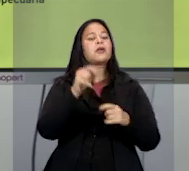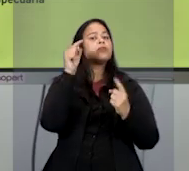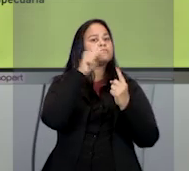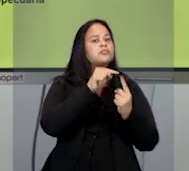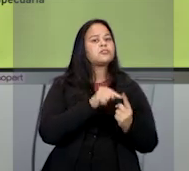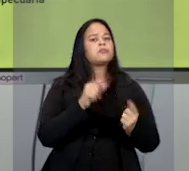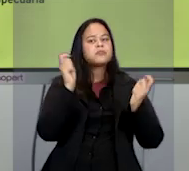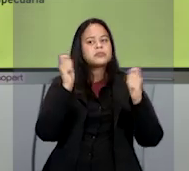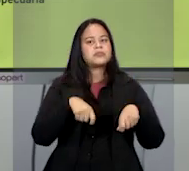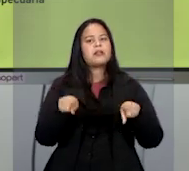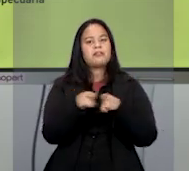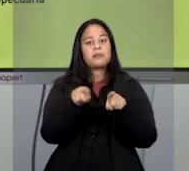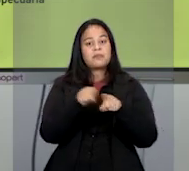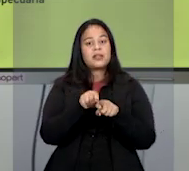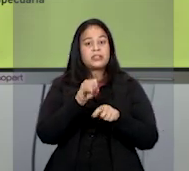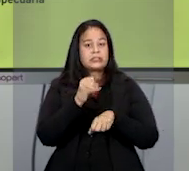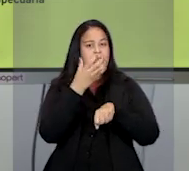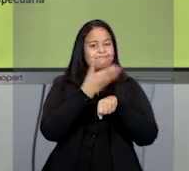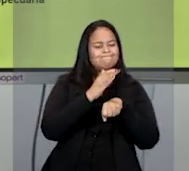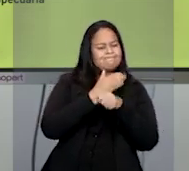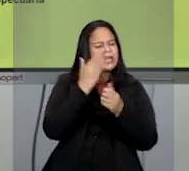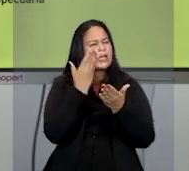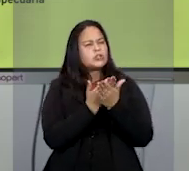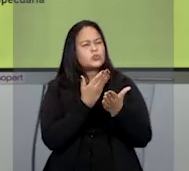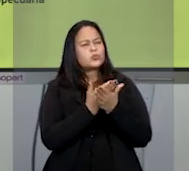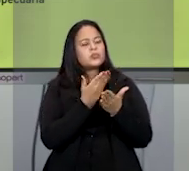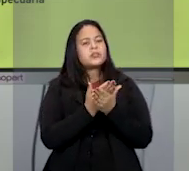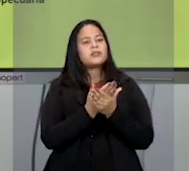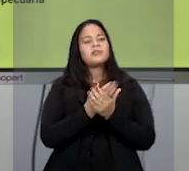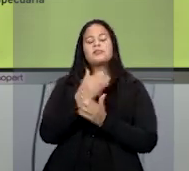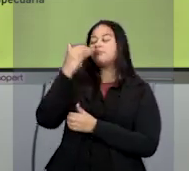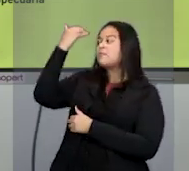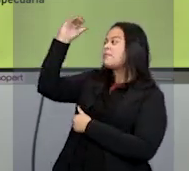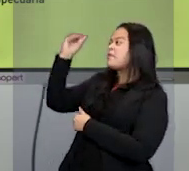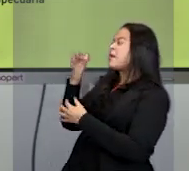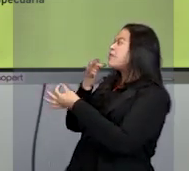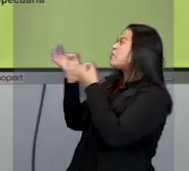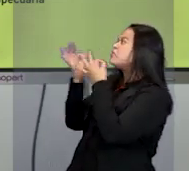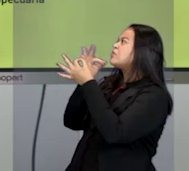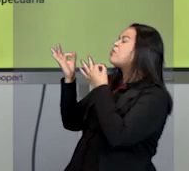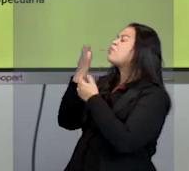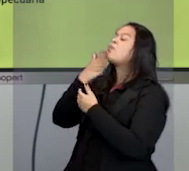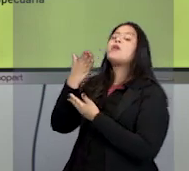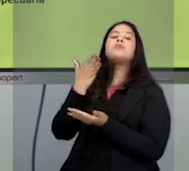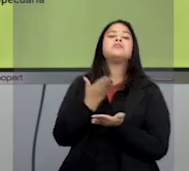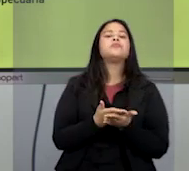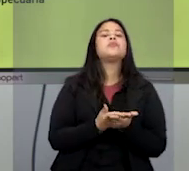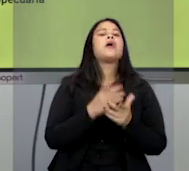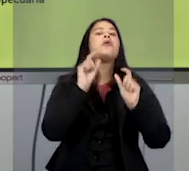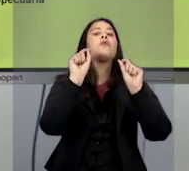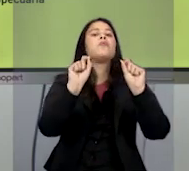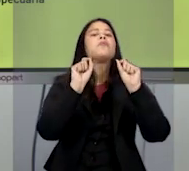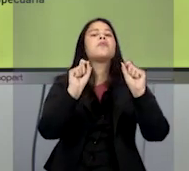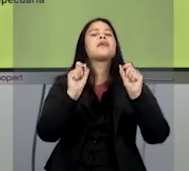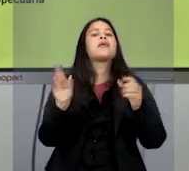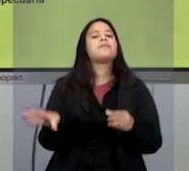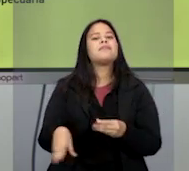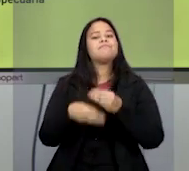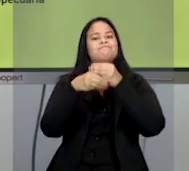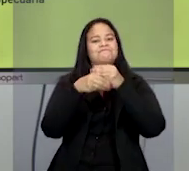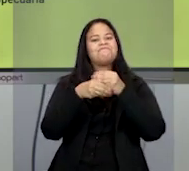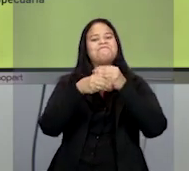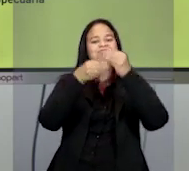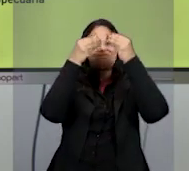objetivo. Então, para você que está no preparatório, aqui eu vou deixar algumas dicas do que você pode estudar para poder agregar os